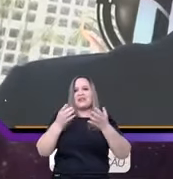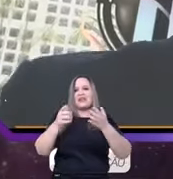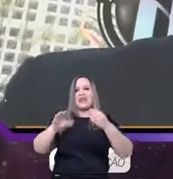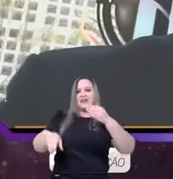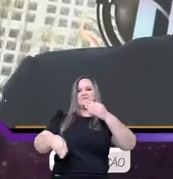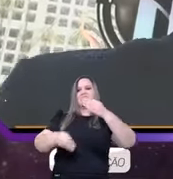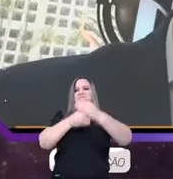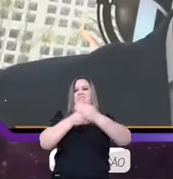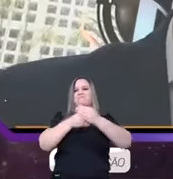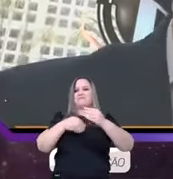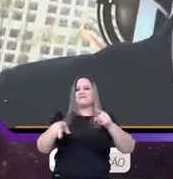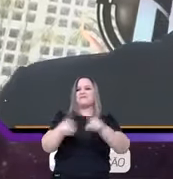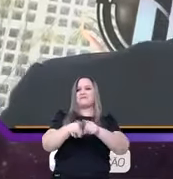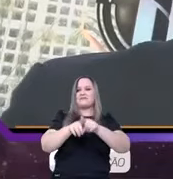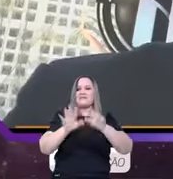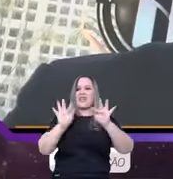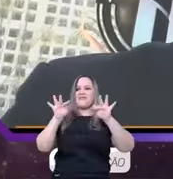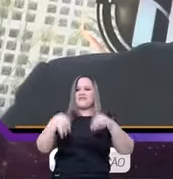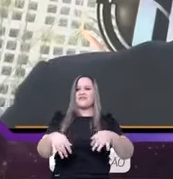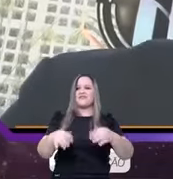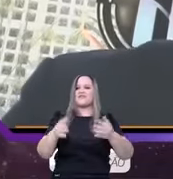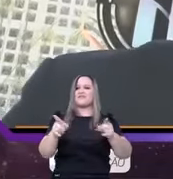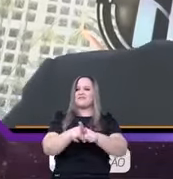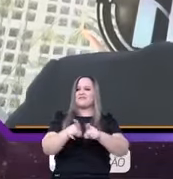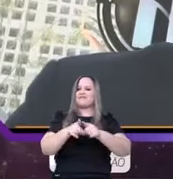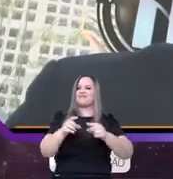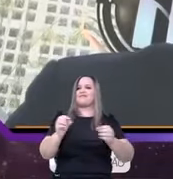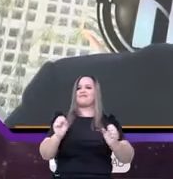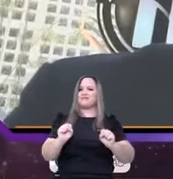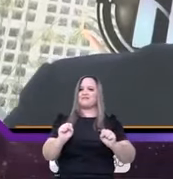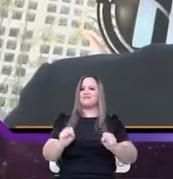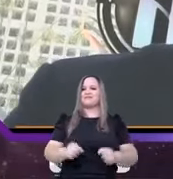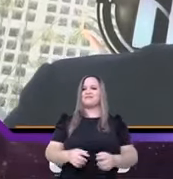alguma consideração final para que a gente possa encerrar.